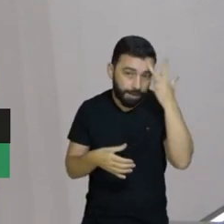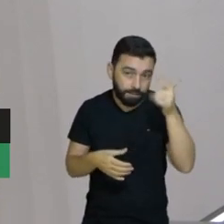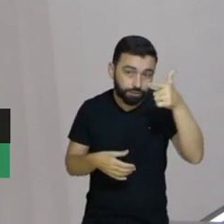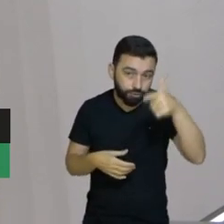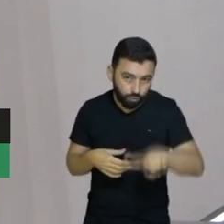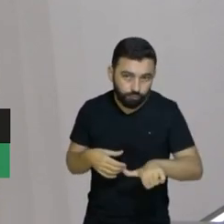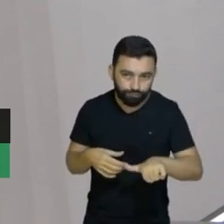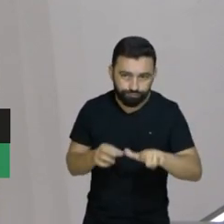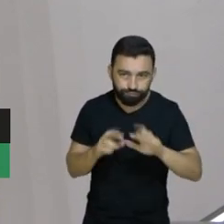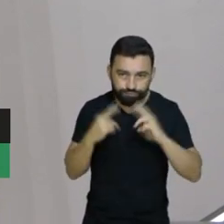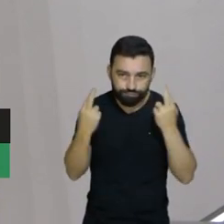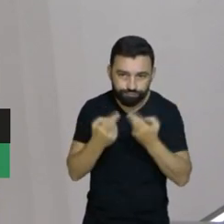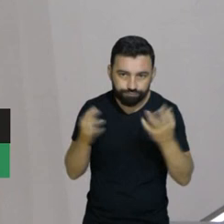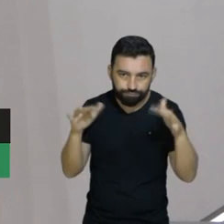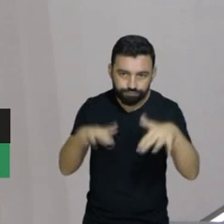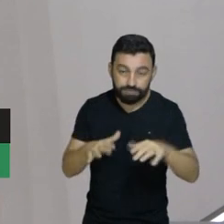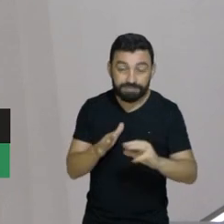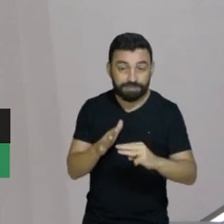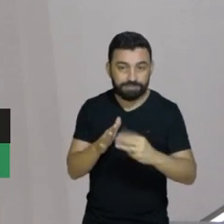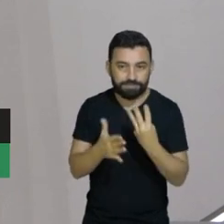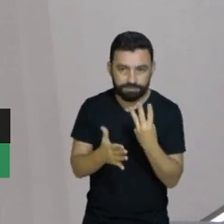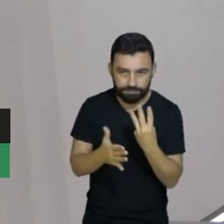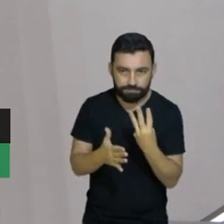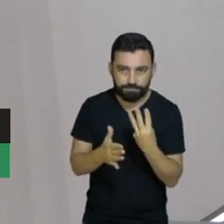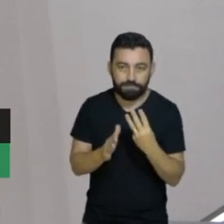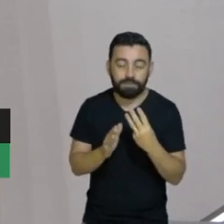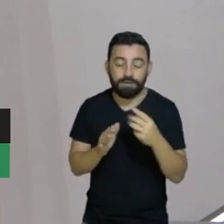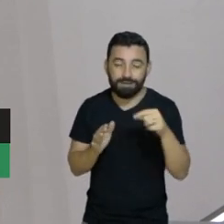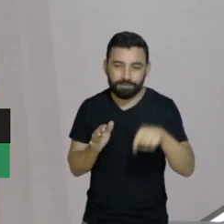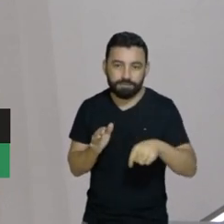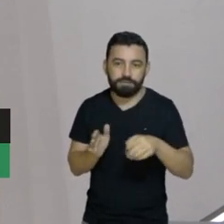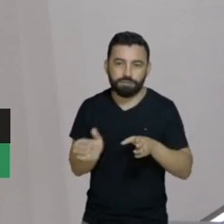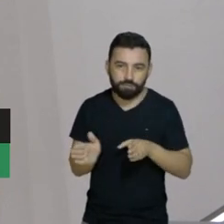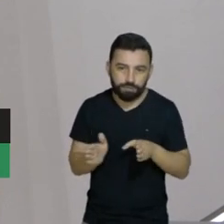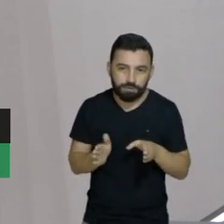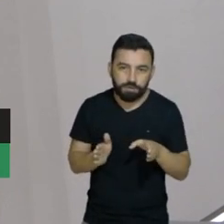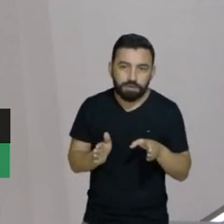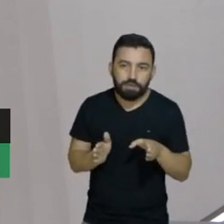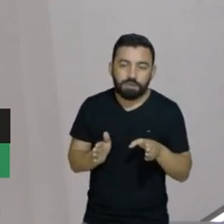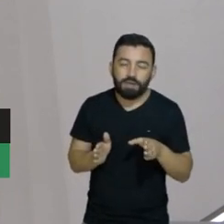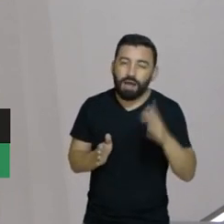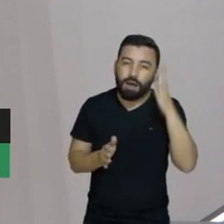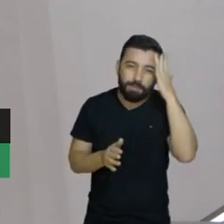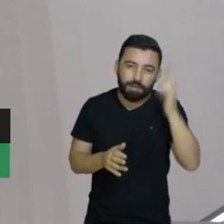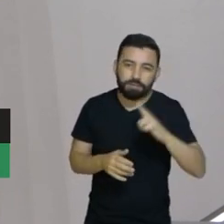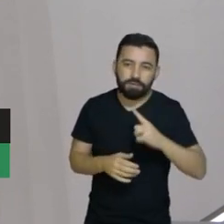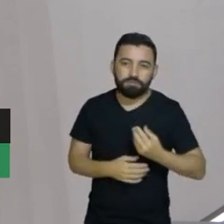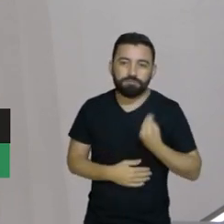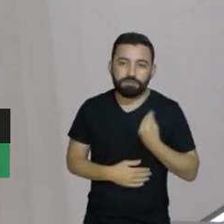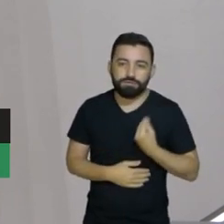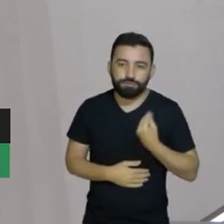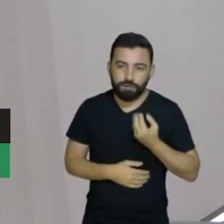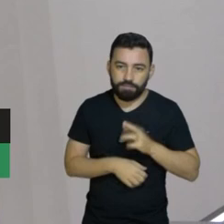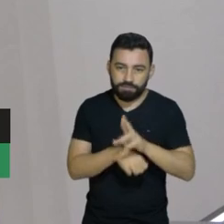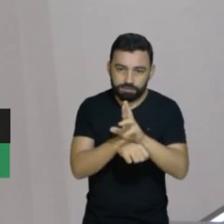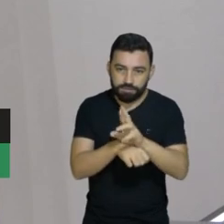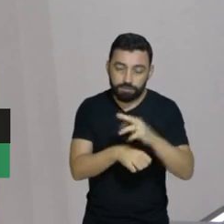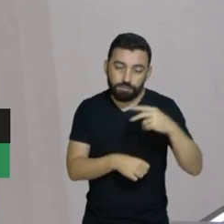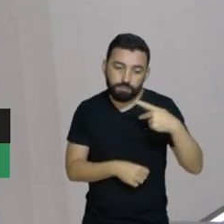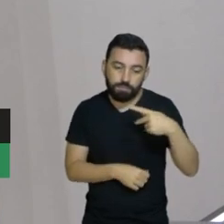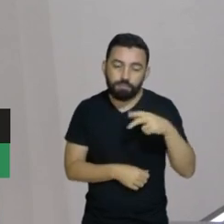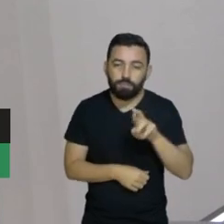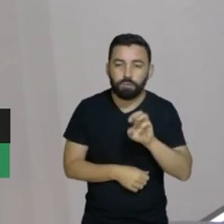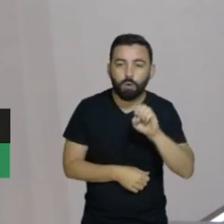novamente, na sua terceira reunião na legislatura. Amanhã teremos a presença de uma representante do PROCON